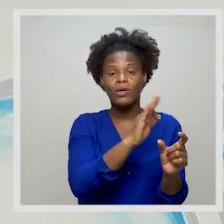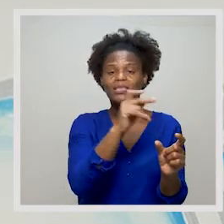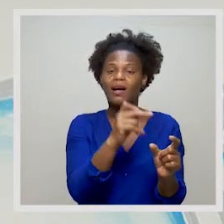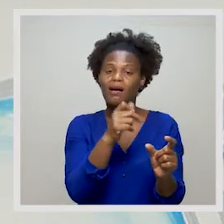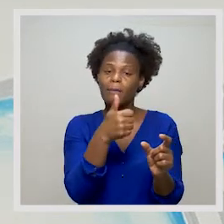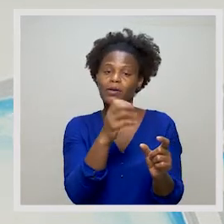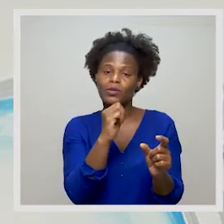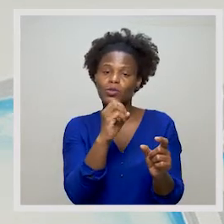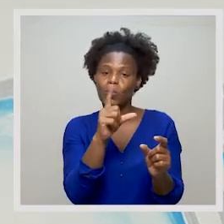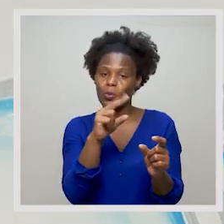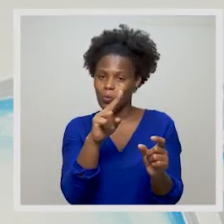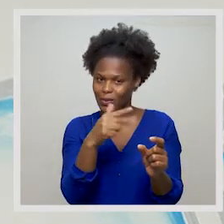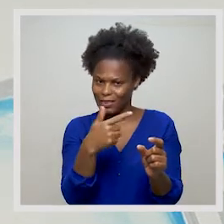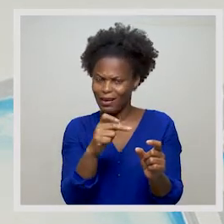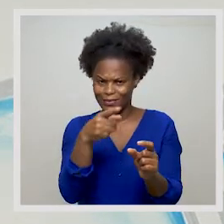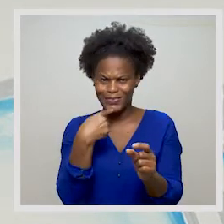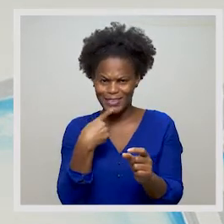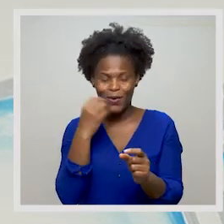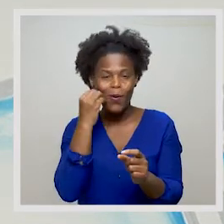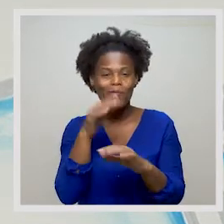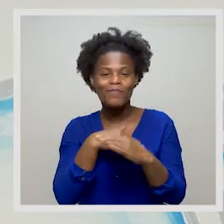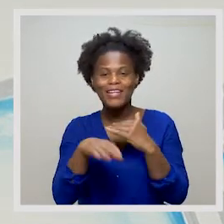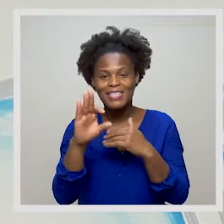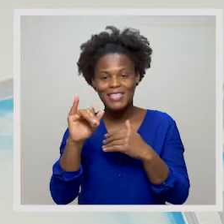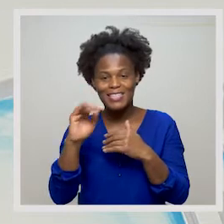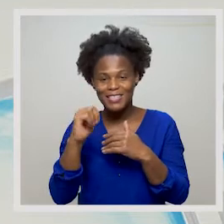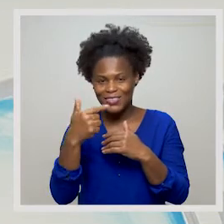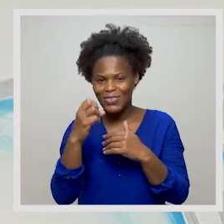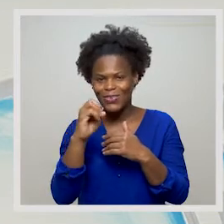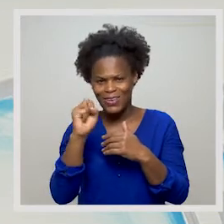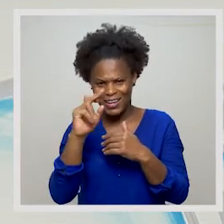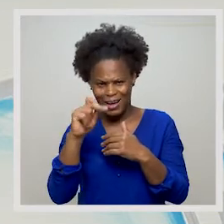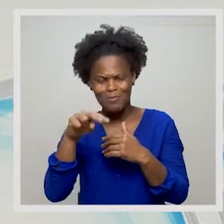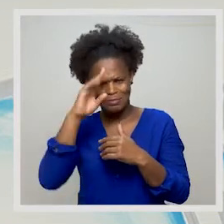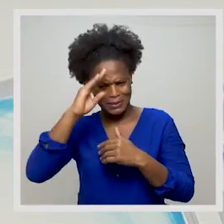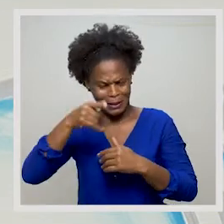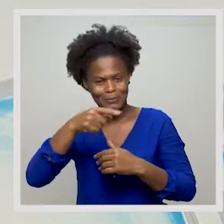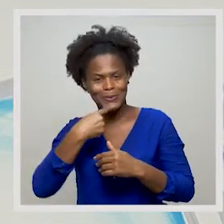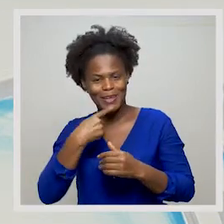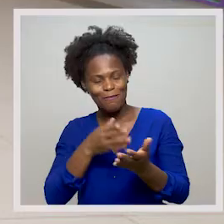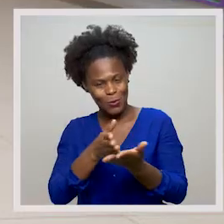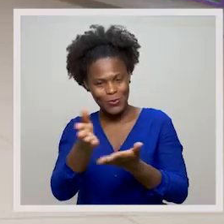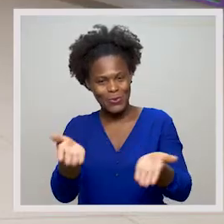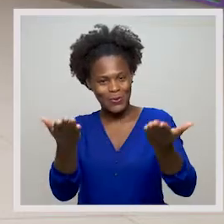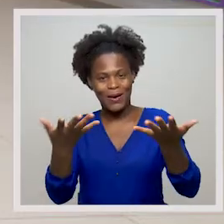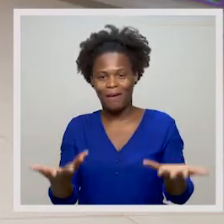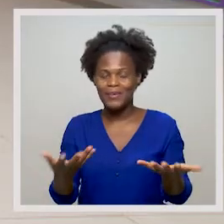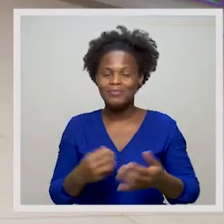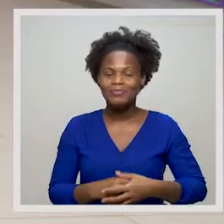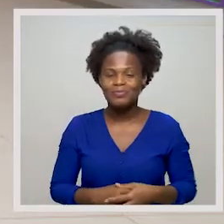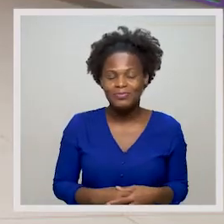frequências absolutas. Entenderam como é que se constrói o histograma? Eu sei que entenderam. Vamos continuar então.